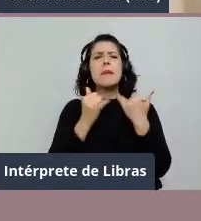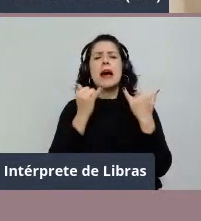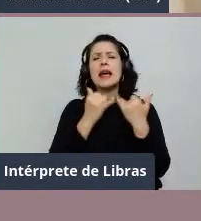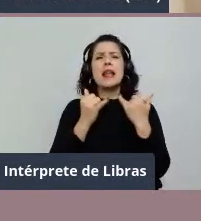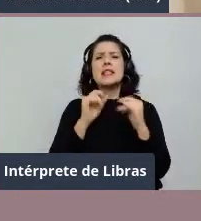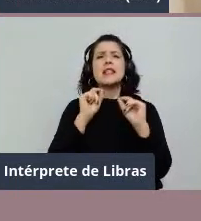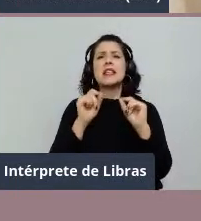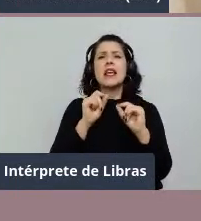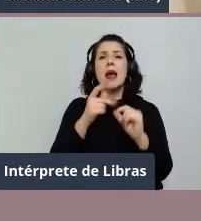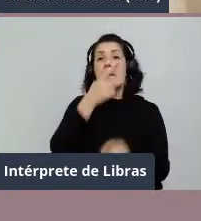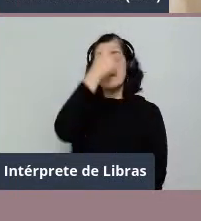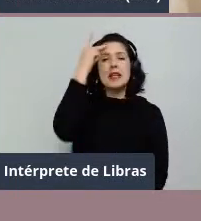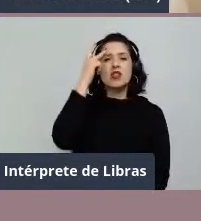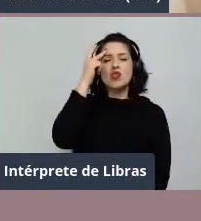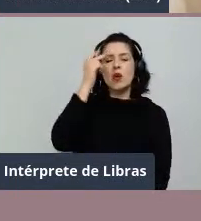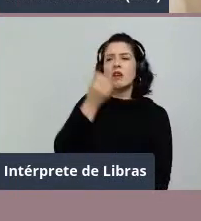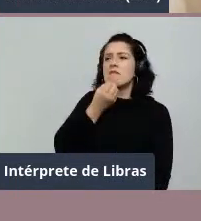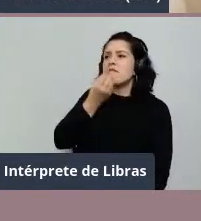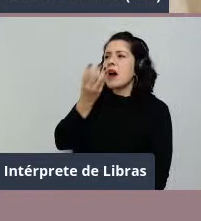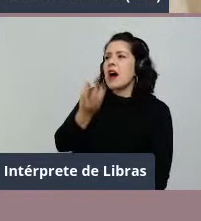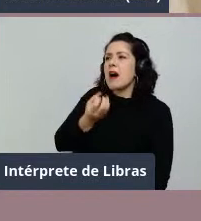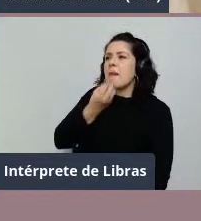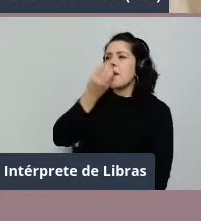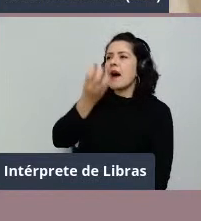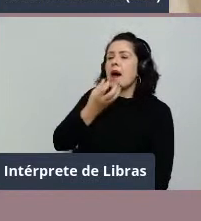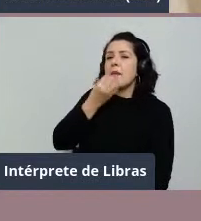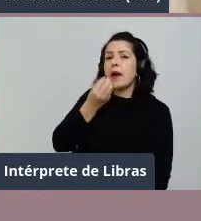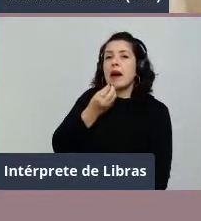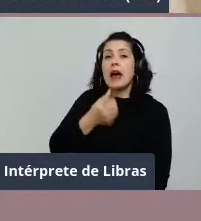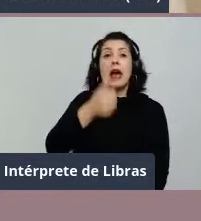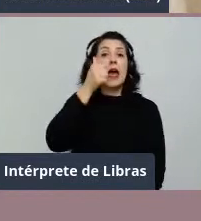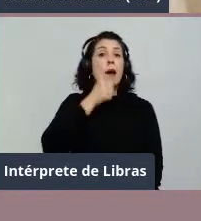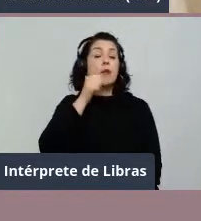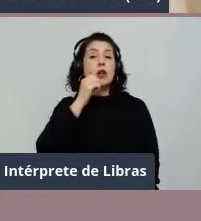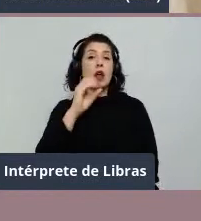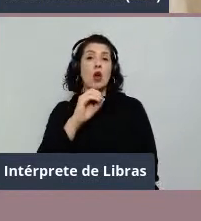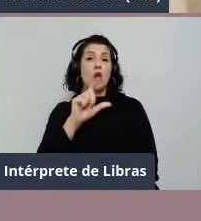que dita a Olga é a de Clarice, né? Supõe-se.